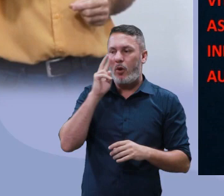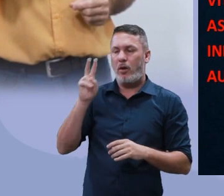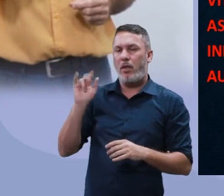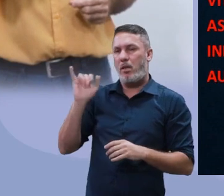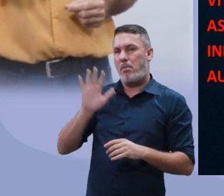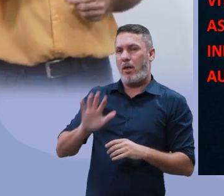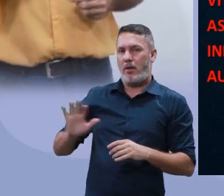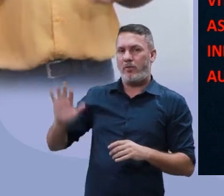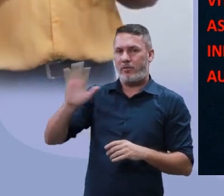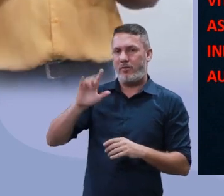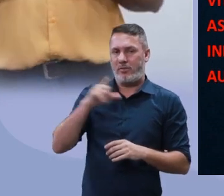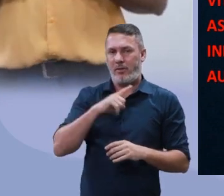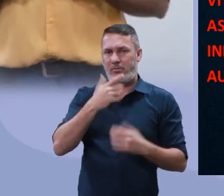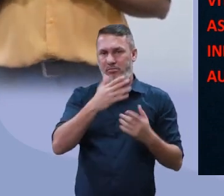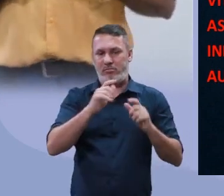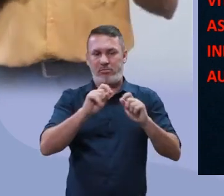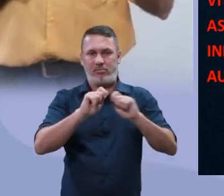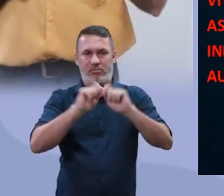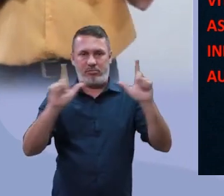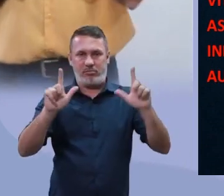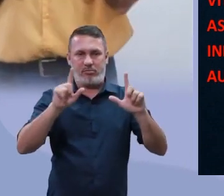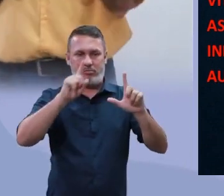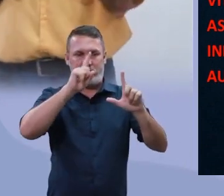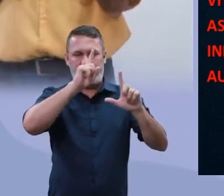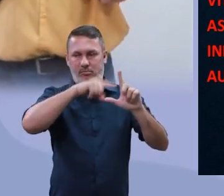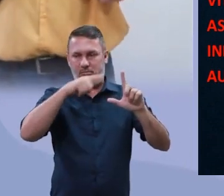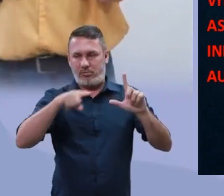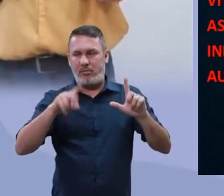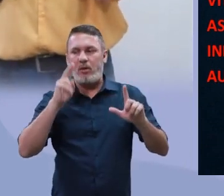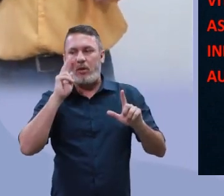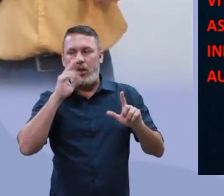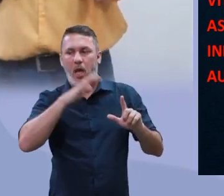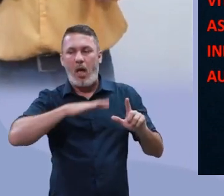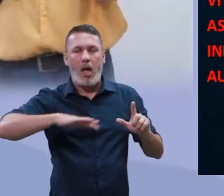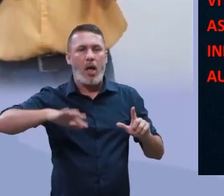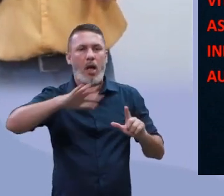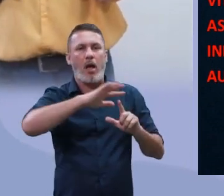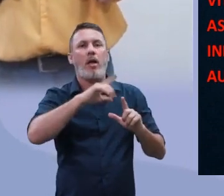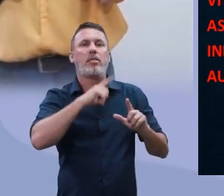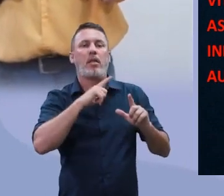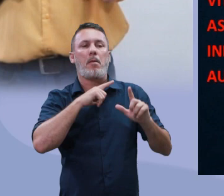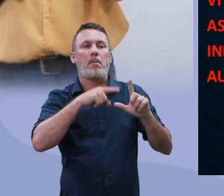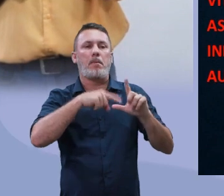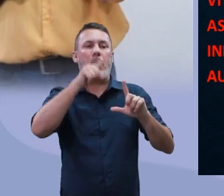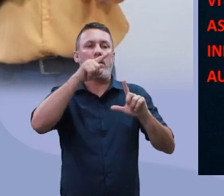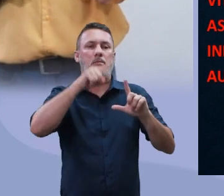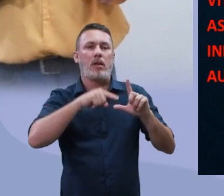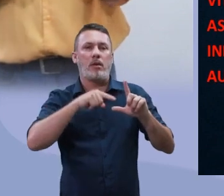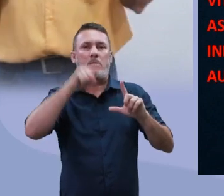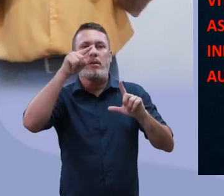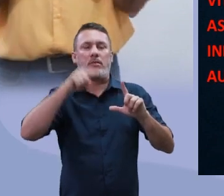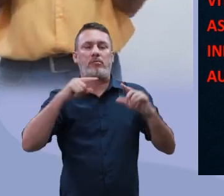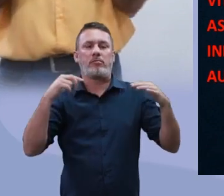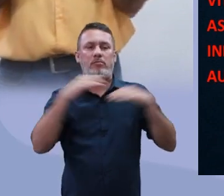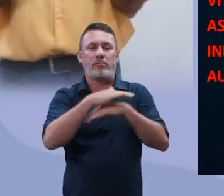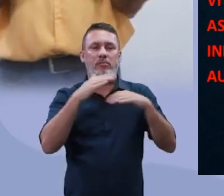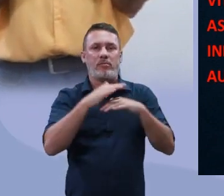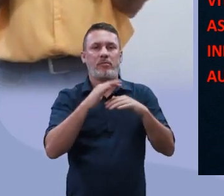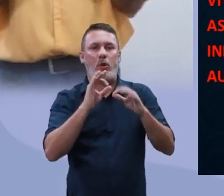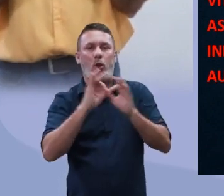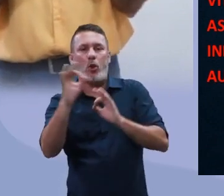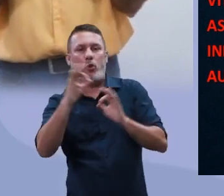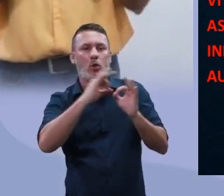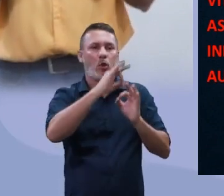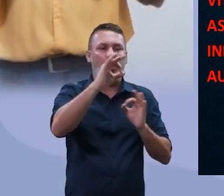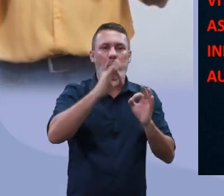nós temos a imagenzinha do nosso slide aqui, mostrando que a área urbanizada, suas temperaturas serão muito maiores do que nas